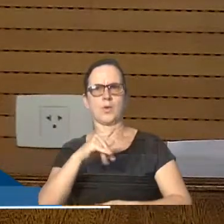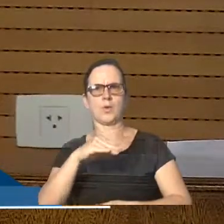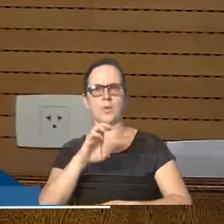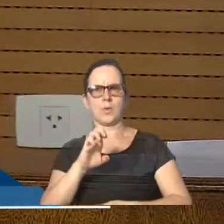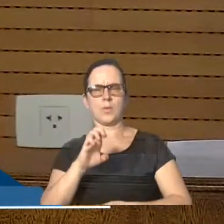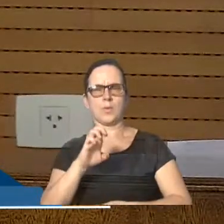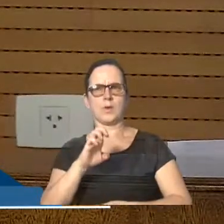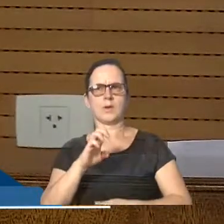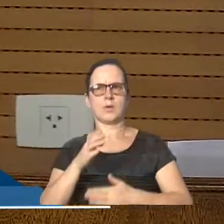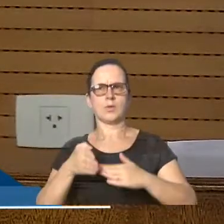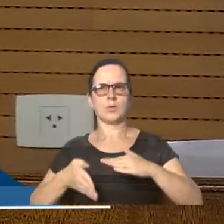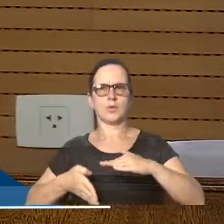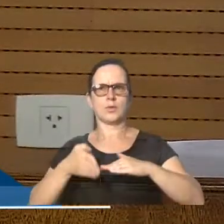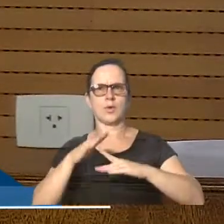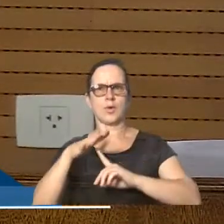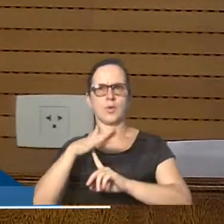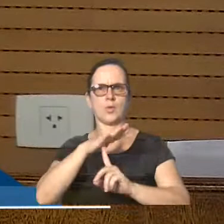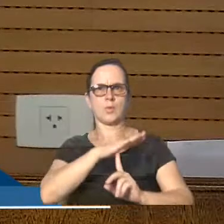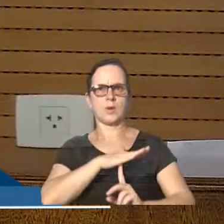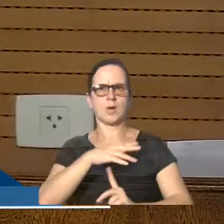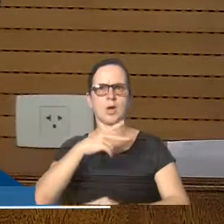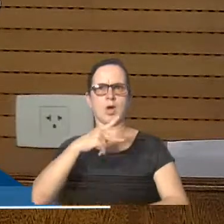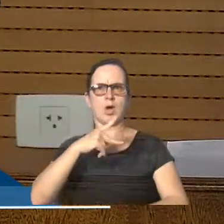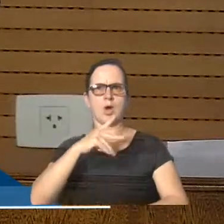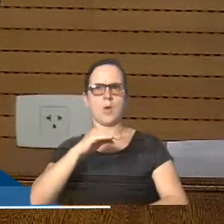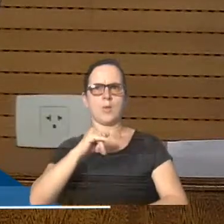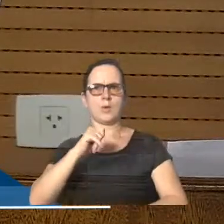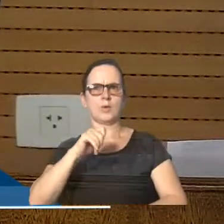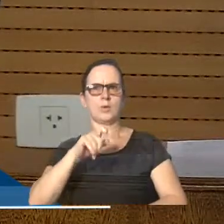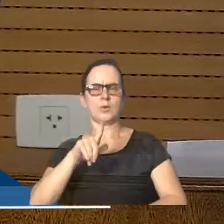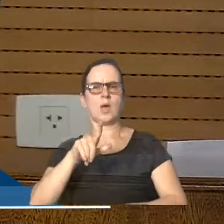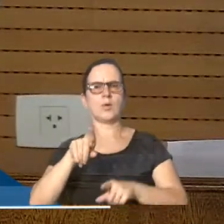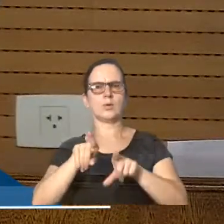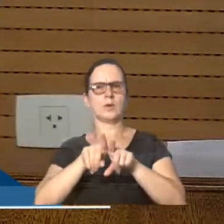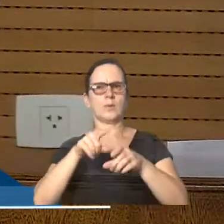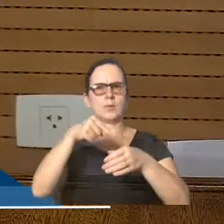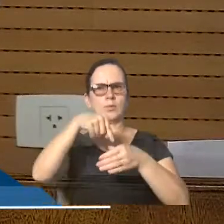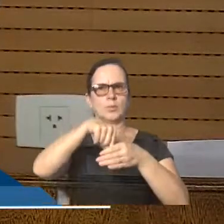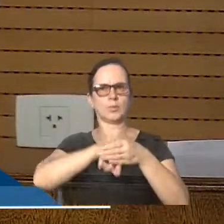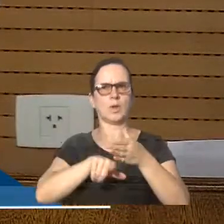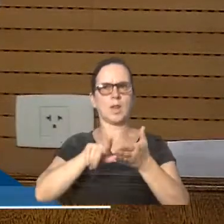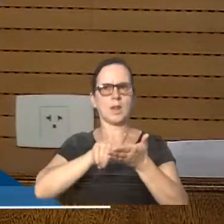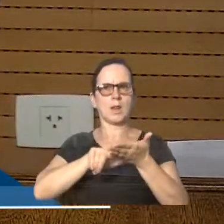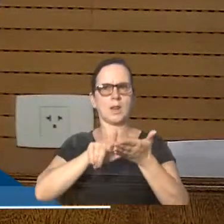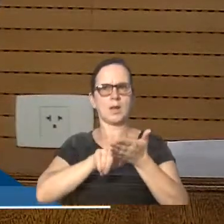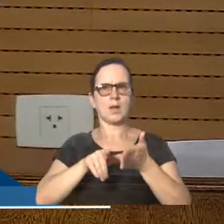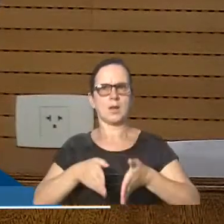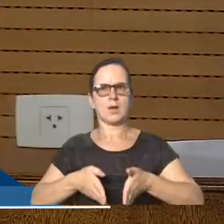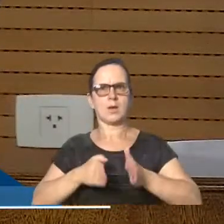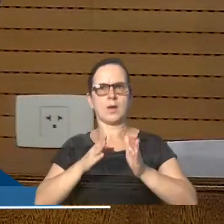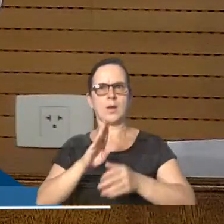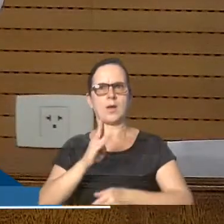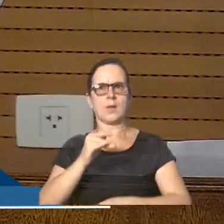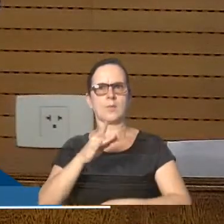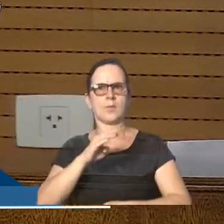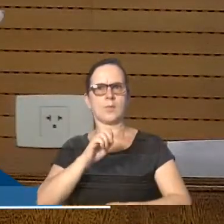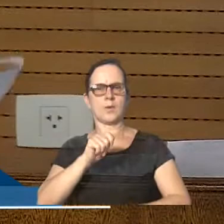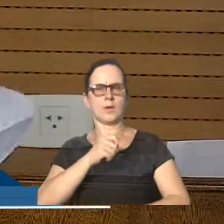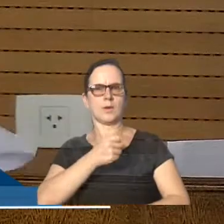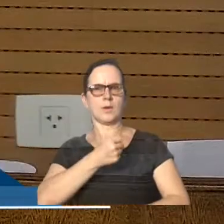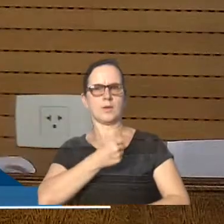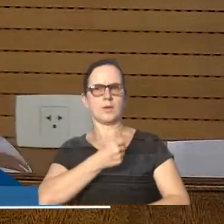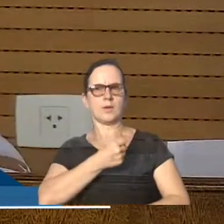Santos, no trecho da Praça Portugal. E desobstrução e limpeza de bueiro na Avenida Henri Borne, em frente ao